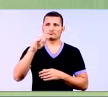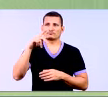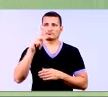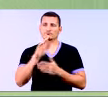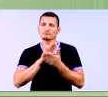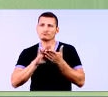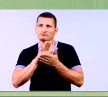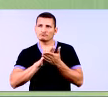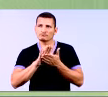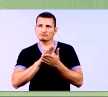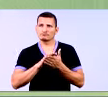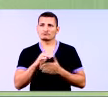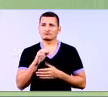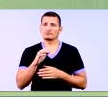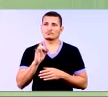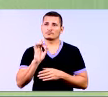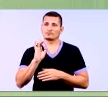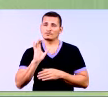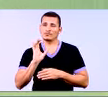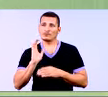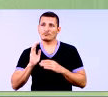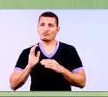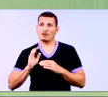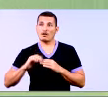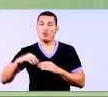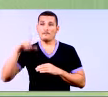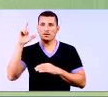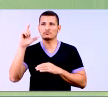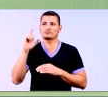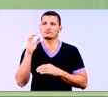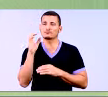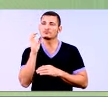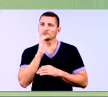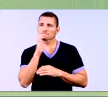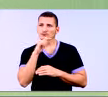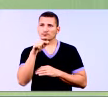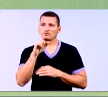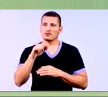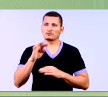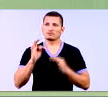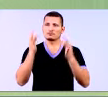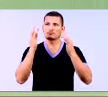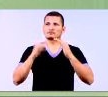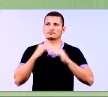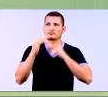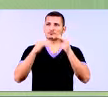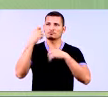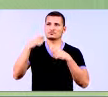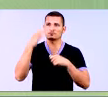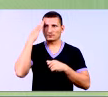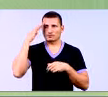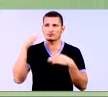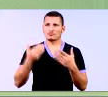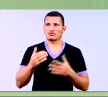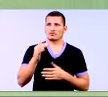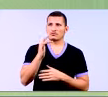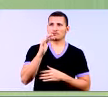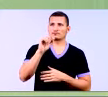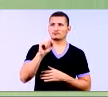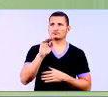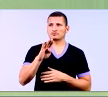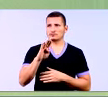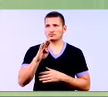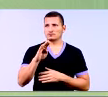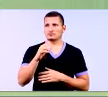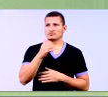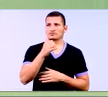aqui, realizando. É isso que a tecnologia está evoluindo. Então eu tenho que saber qual que é o FSB, ou seja, Frontside Bus do